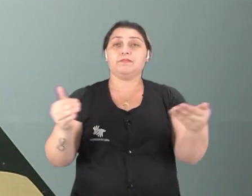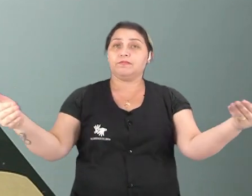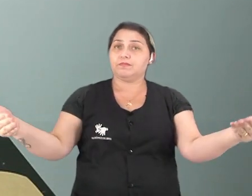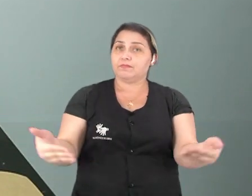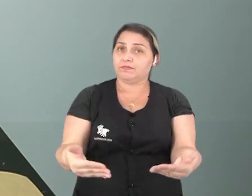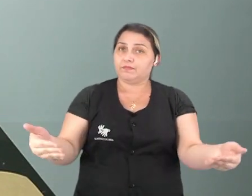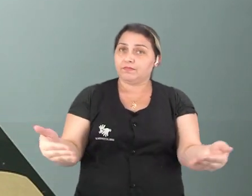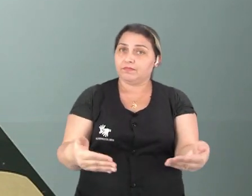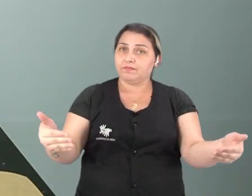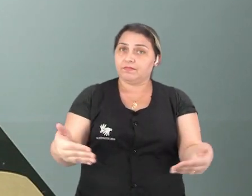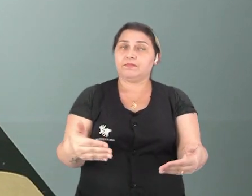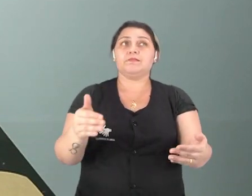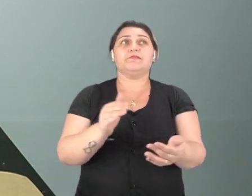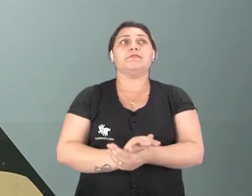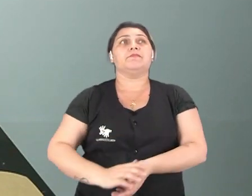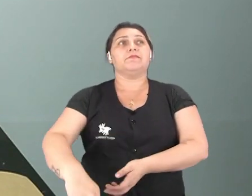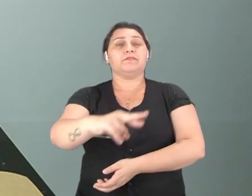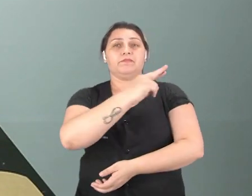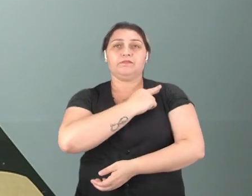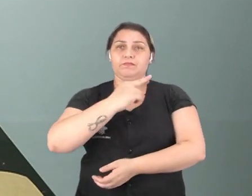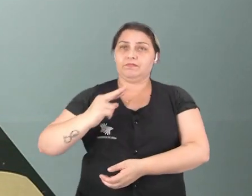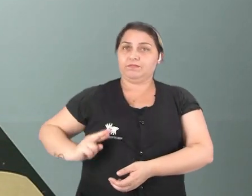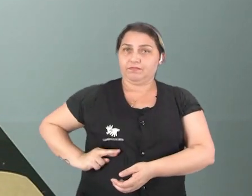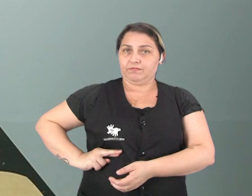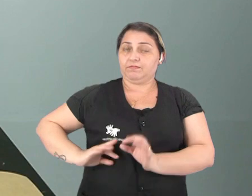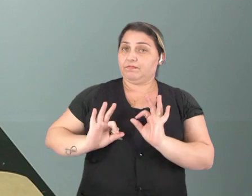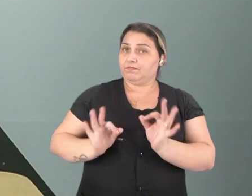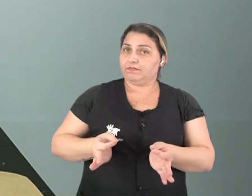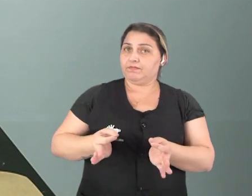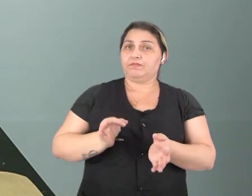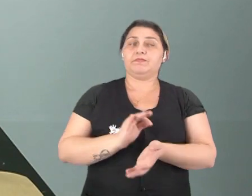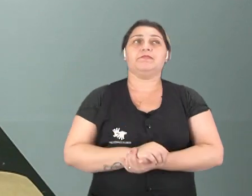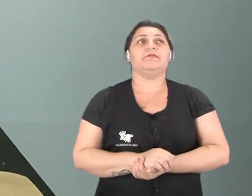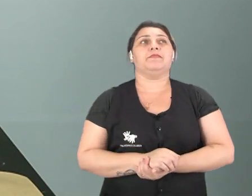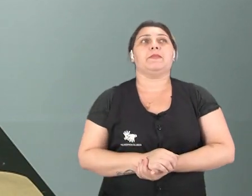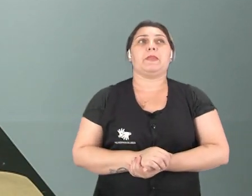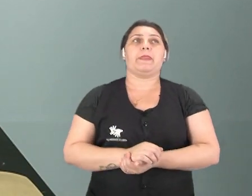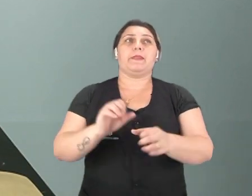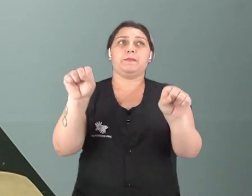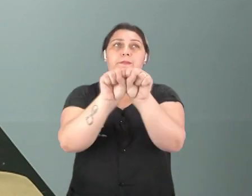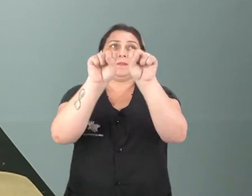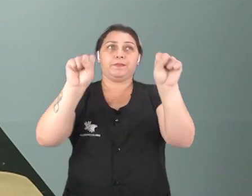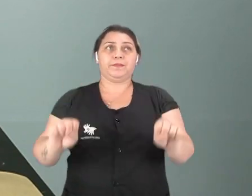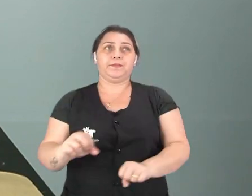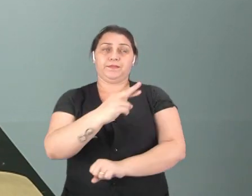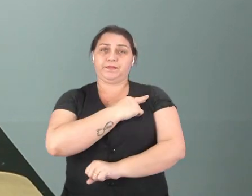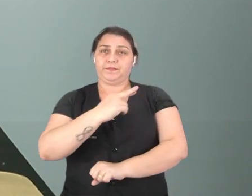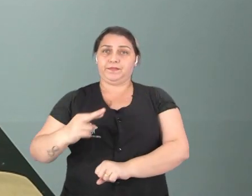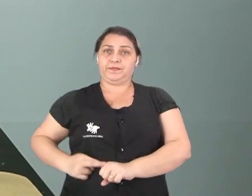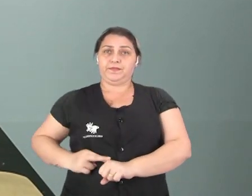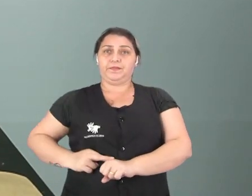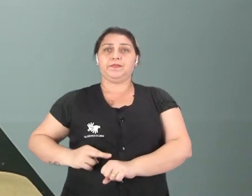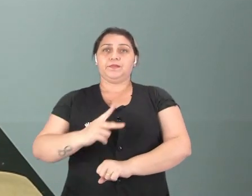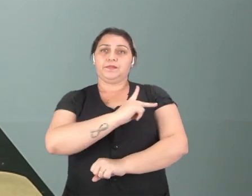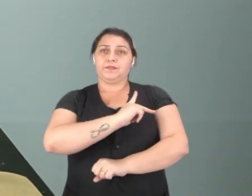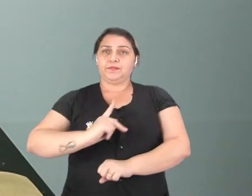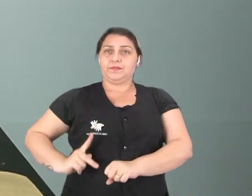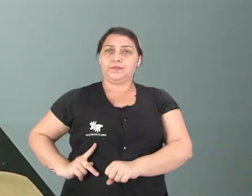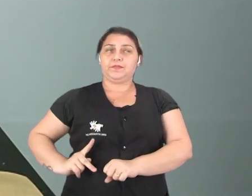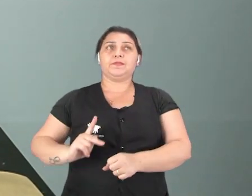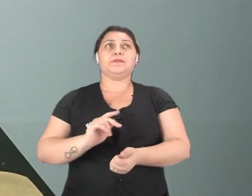Hoje, ele é republicano, certo? É um sistema de